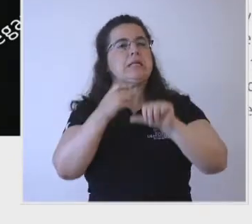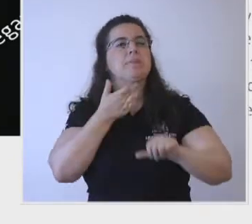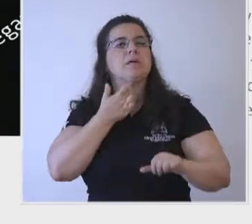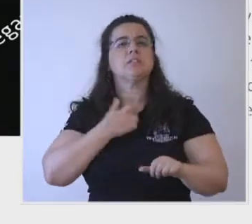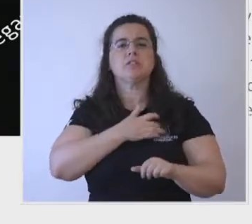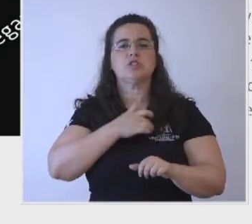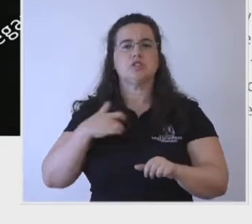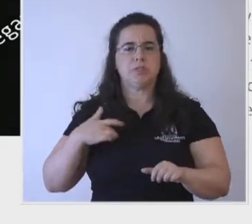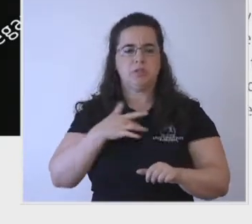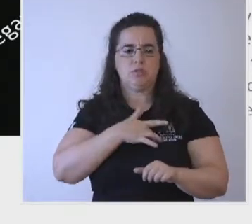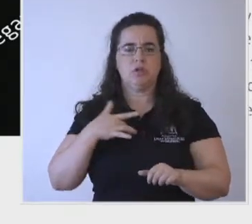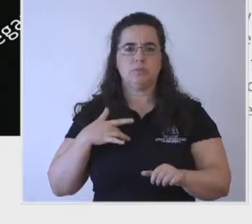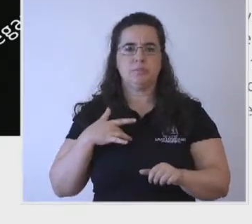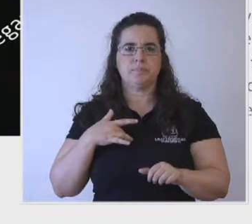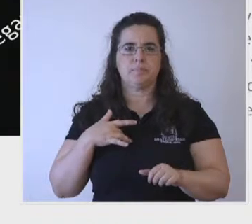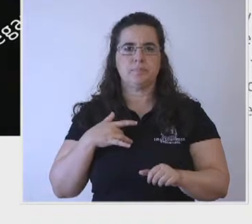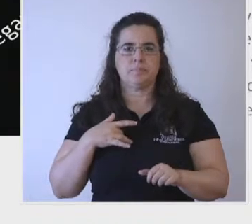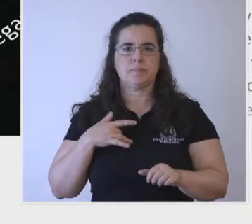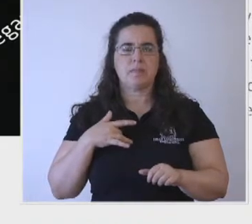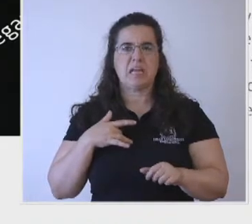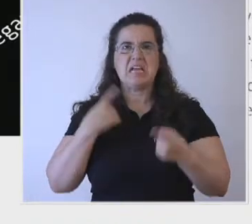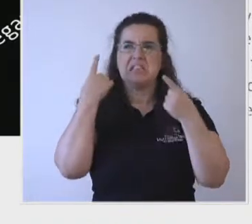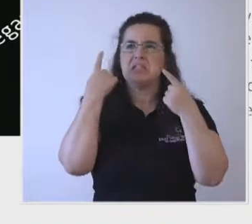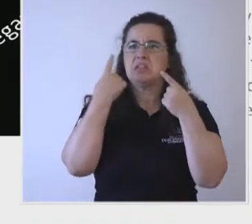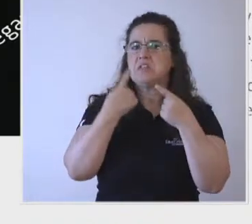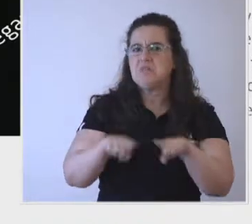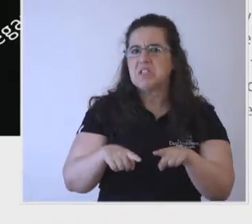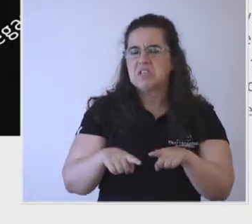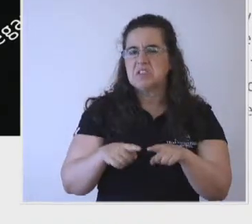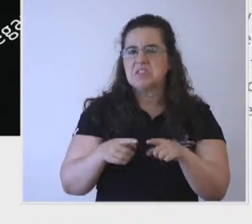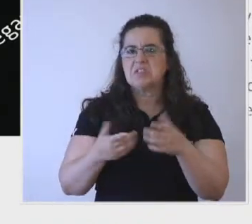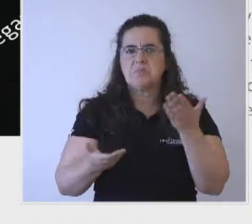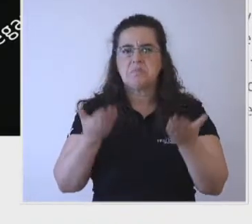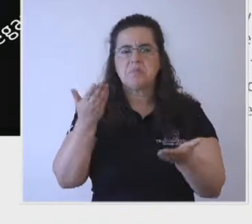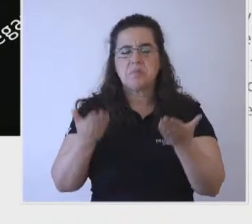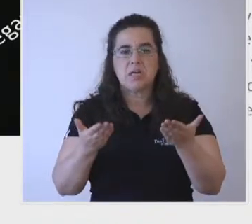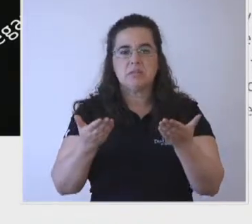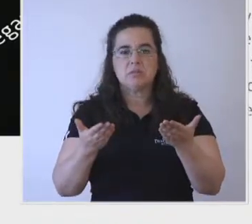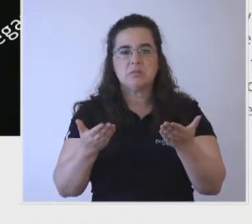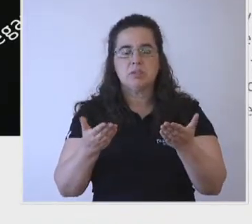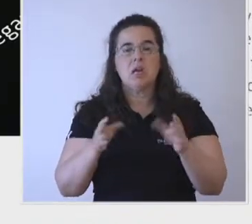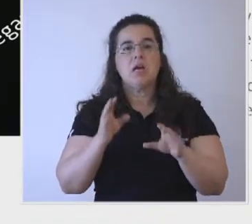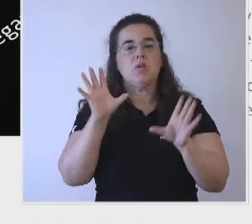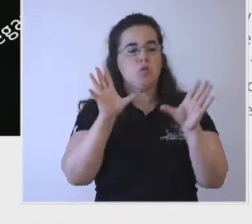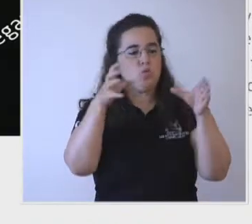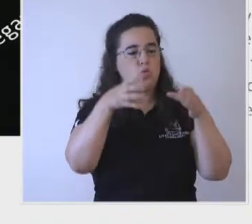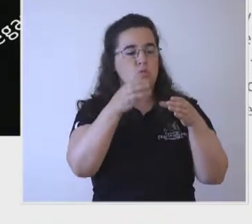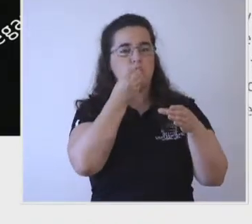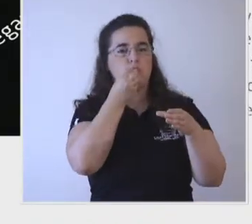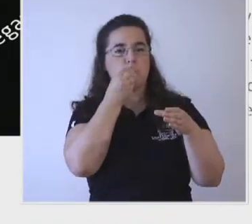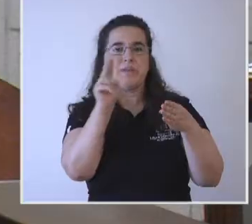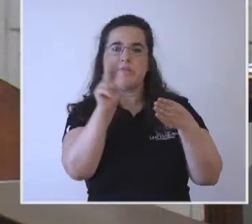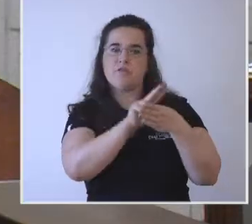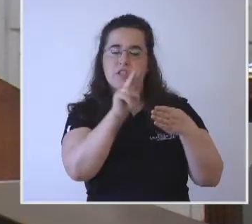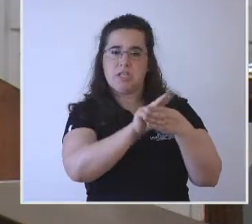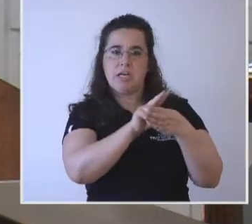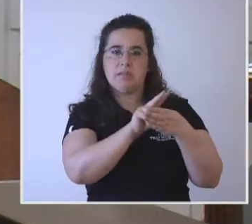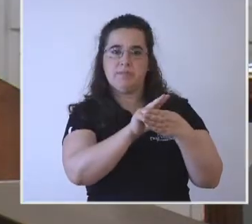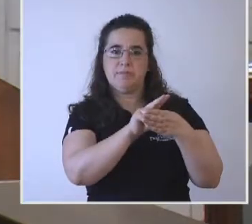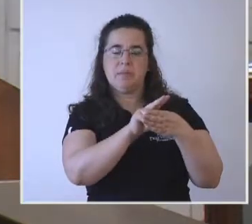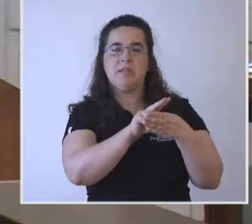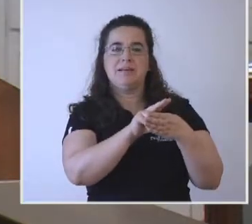diferenças. Os veganos têm menos. Mas na população vegetariana, nas diferentes subtipos, os veganos